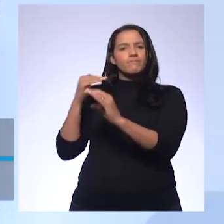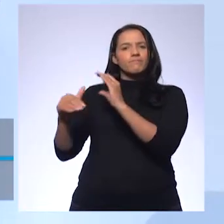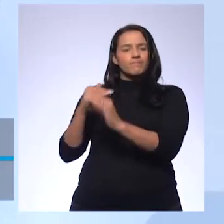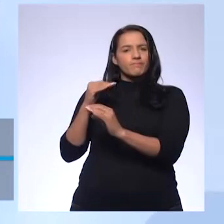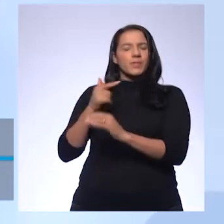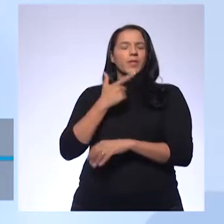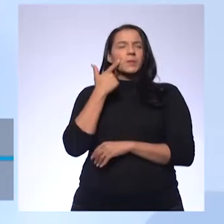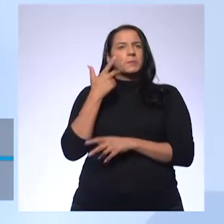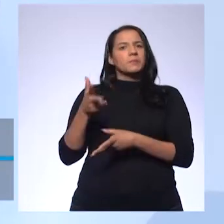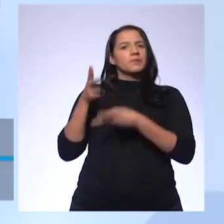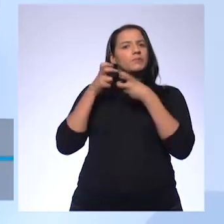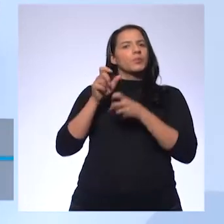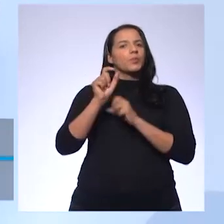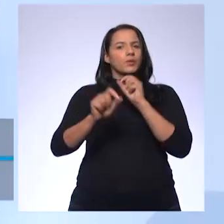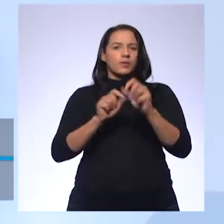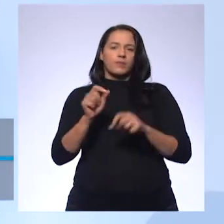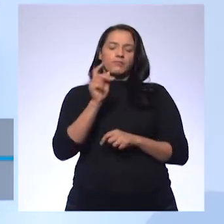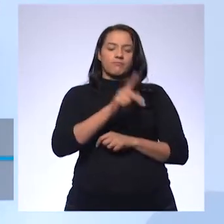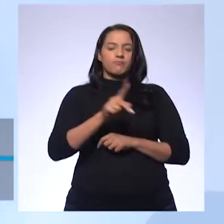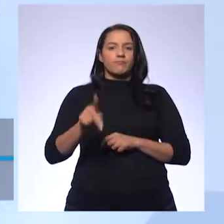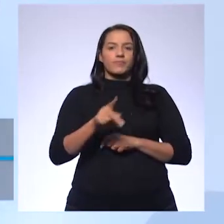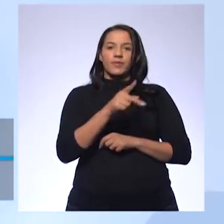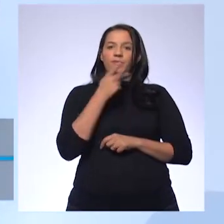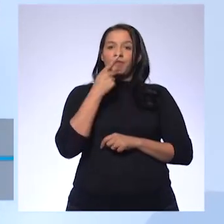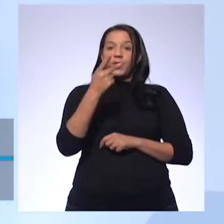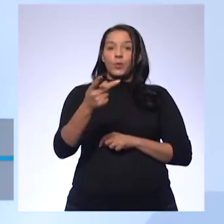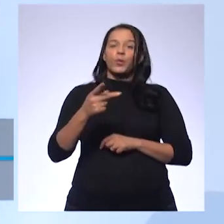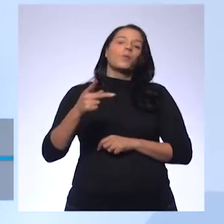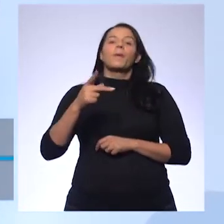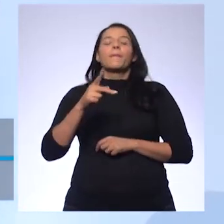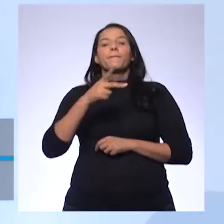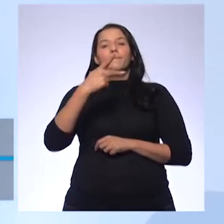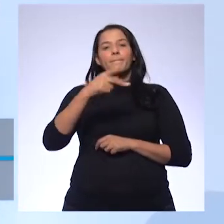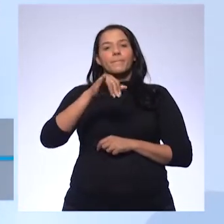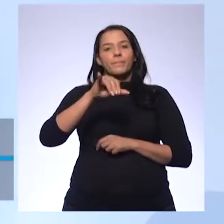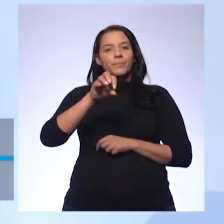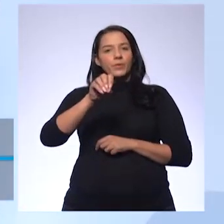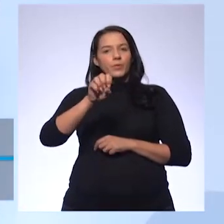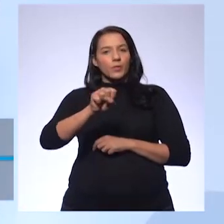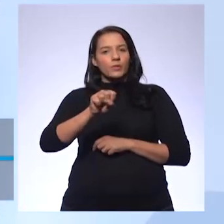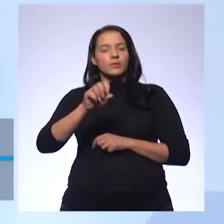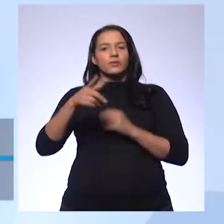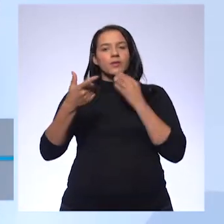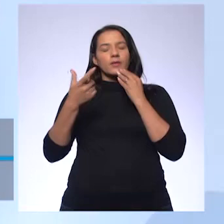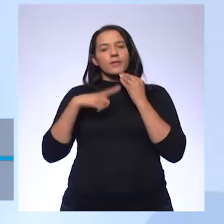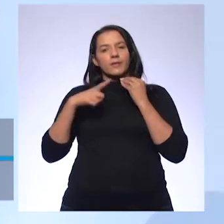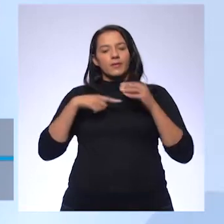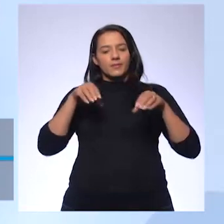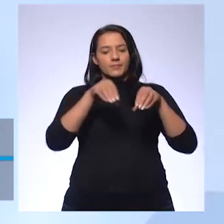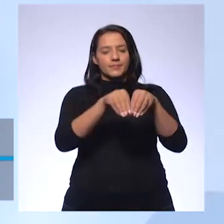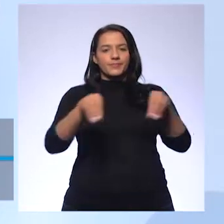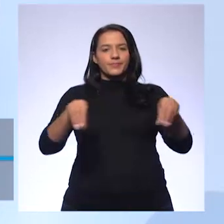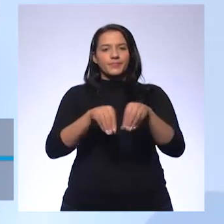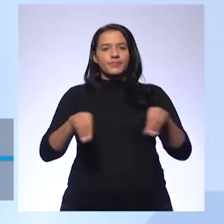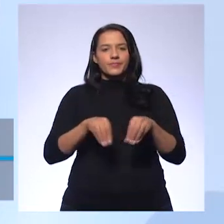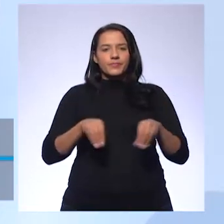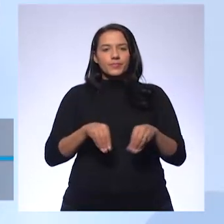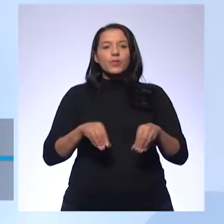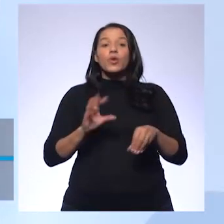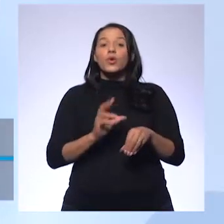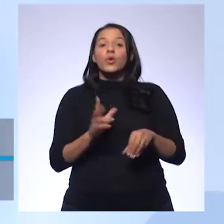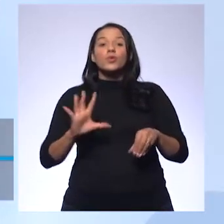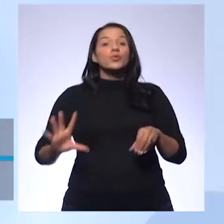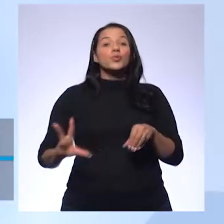teve um professor que comentou sobre o peão, né, os peões. E, na verdade, no jogo, todo peão